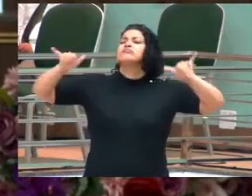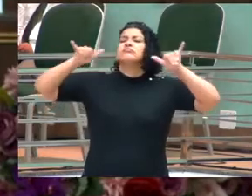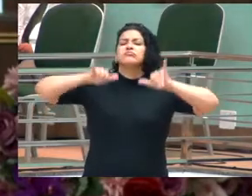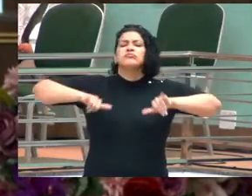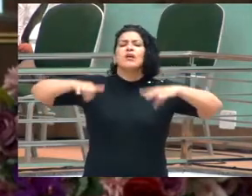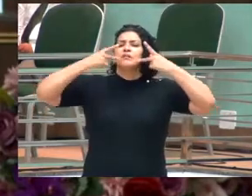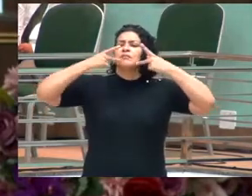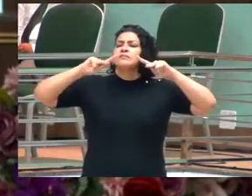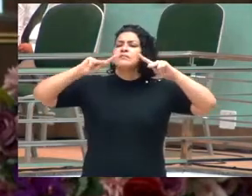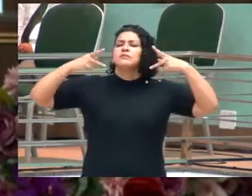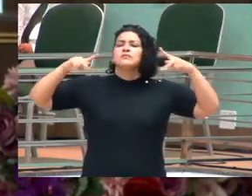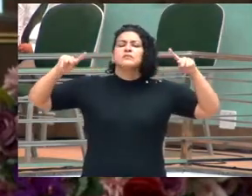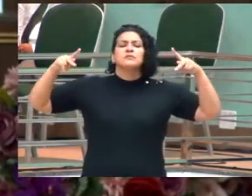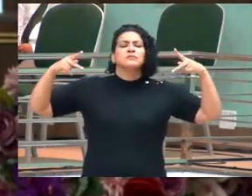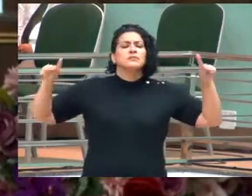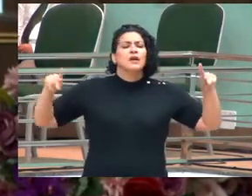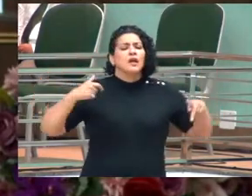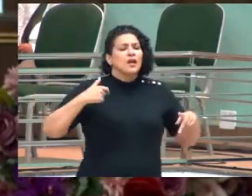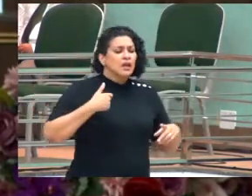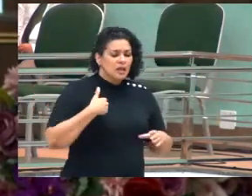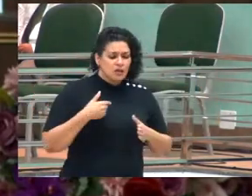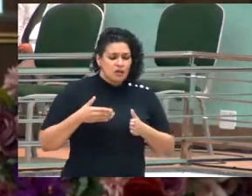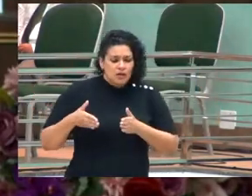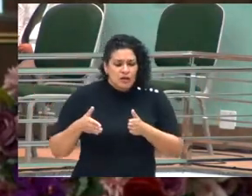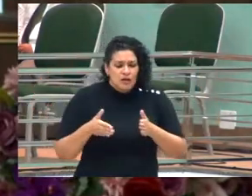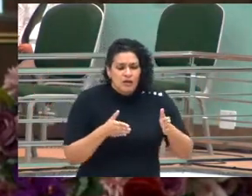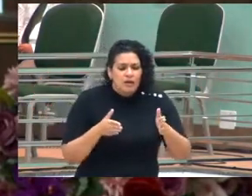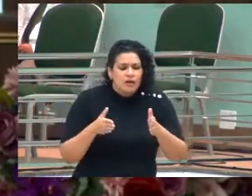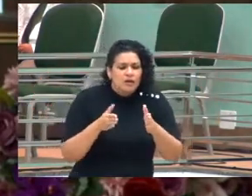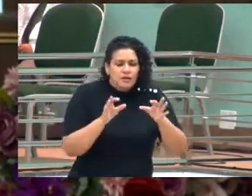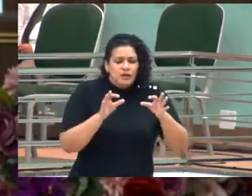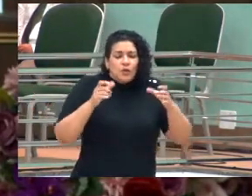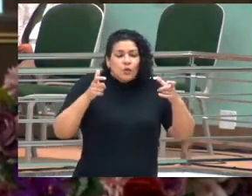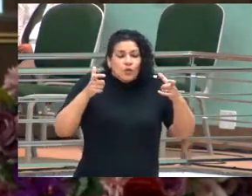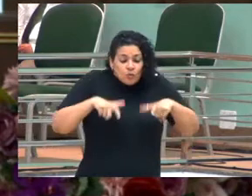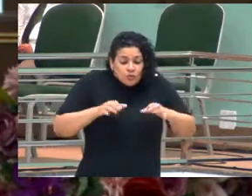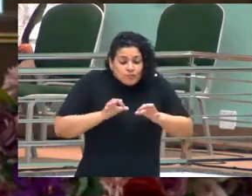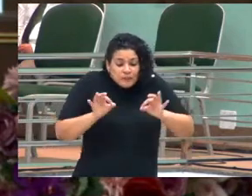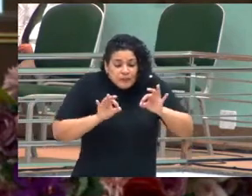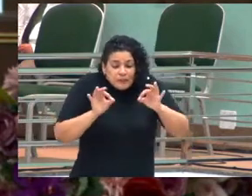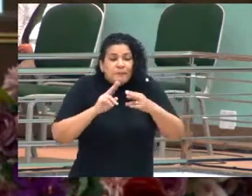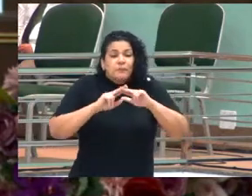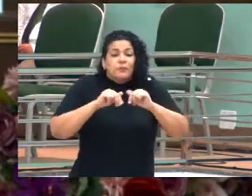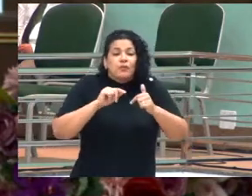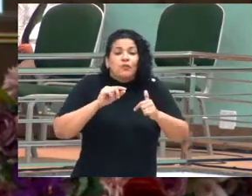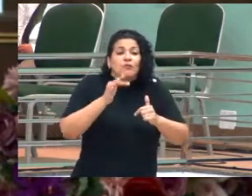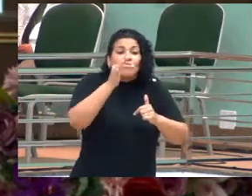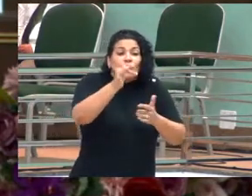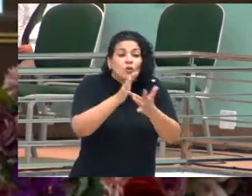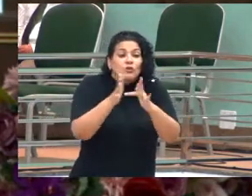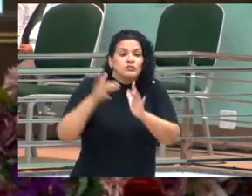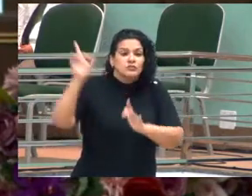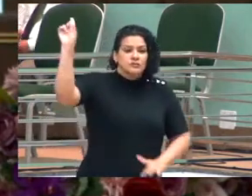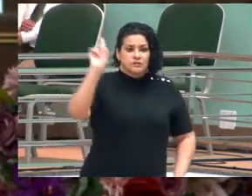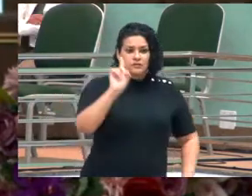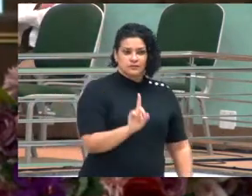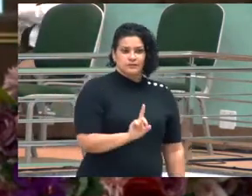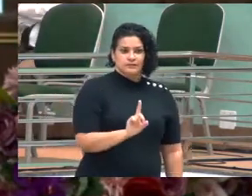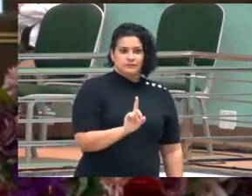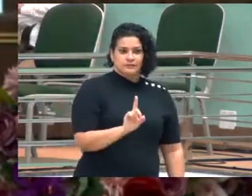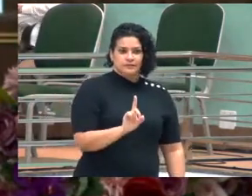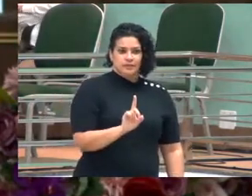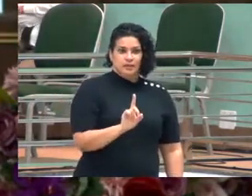minha mensagem é: arrependei-vos, arrependei-vos, arrependei-vos. O povo estava focado no